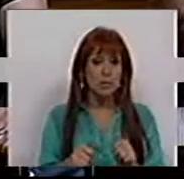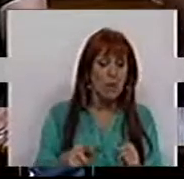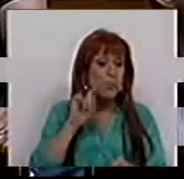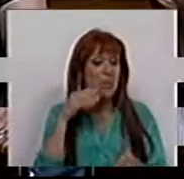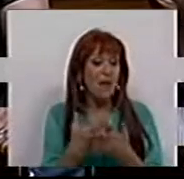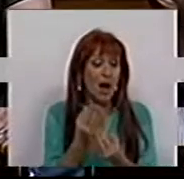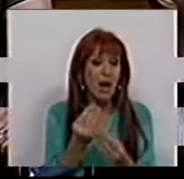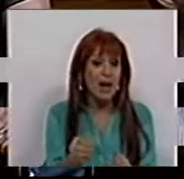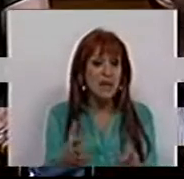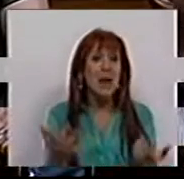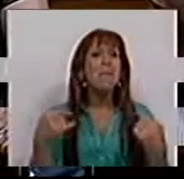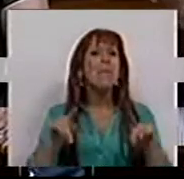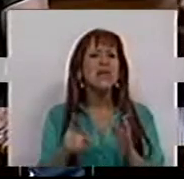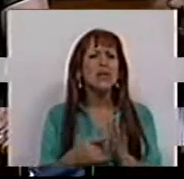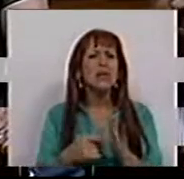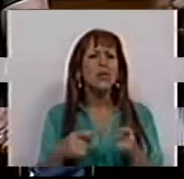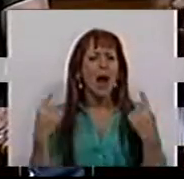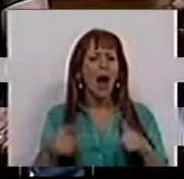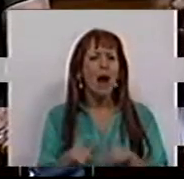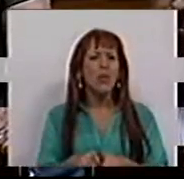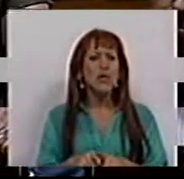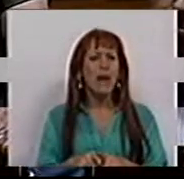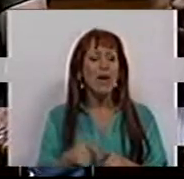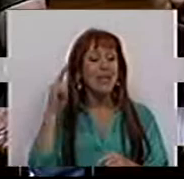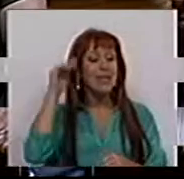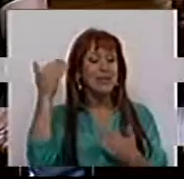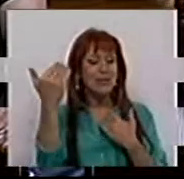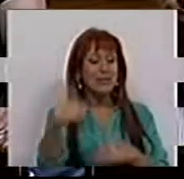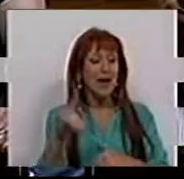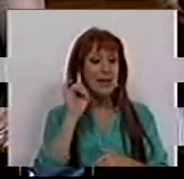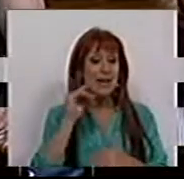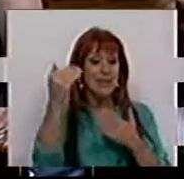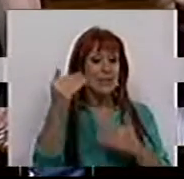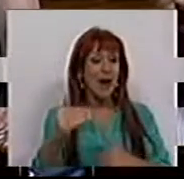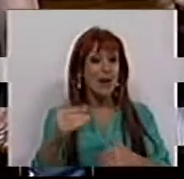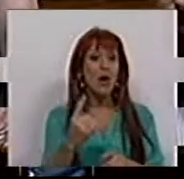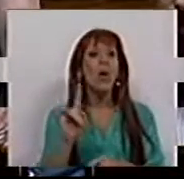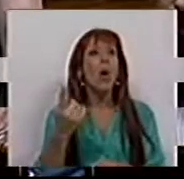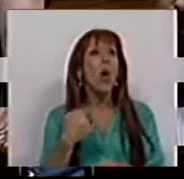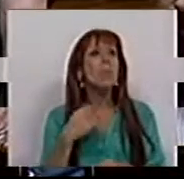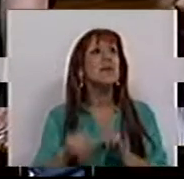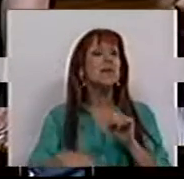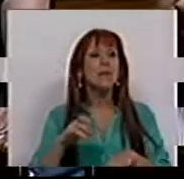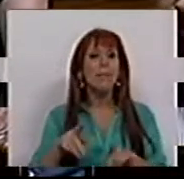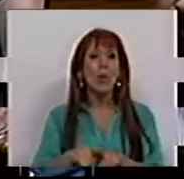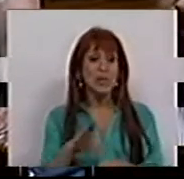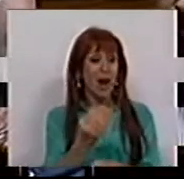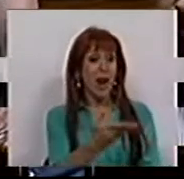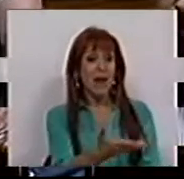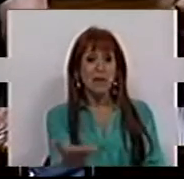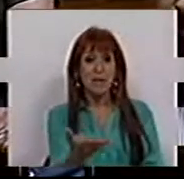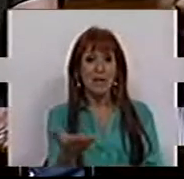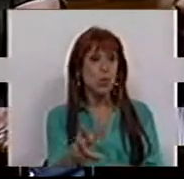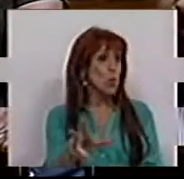protege as crianças, mas é necessário que haja a previsão de um prazo, porque senão o que vai acontecer é que estas